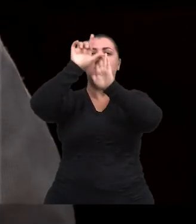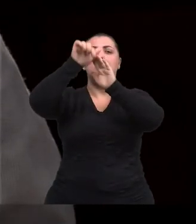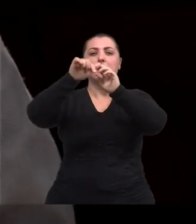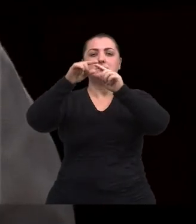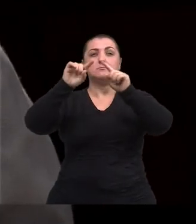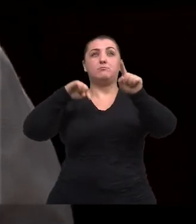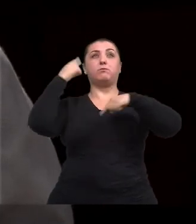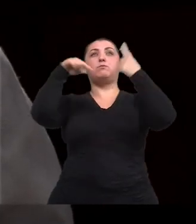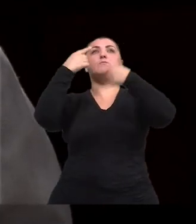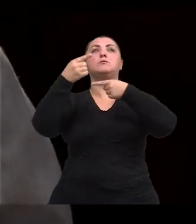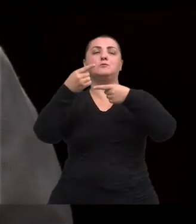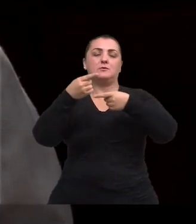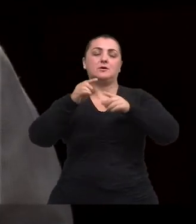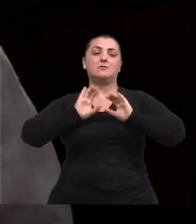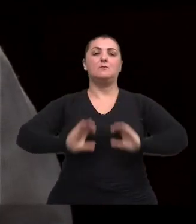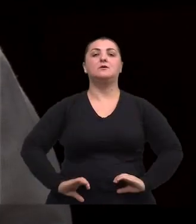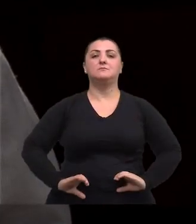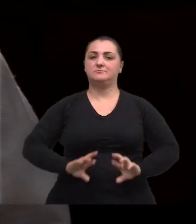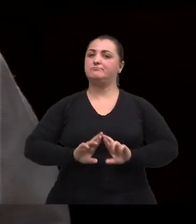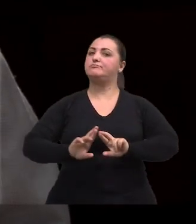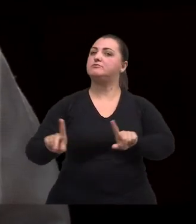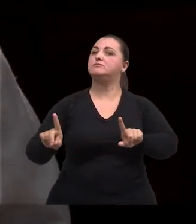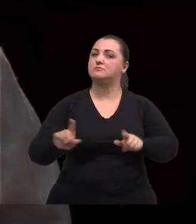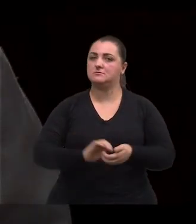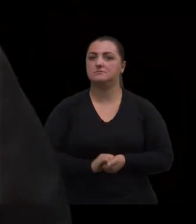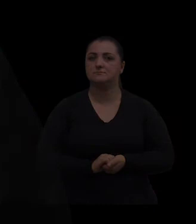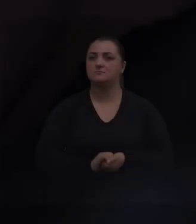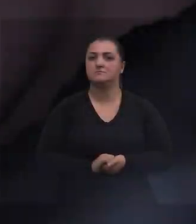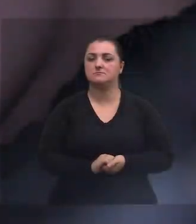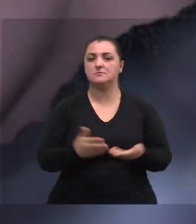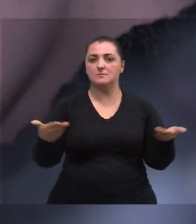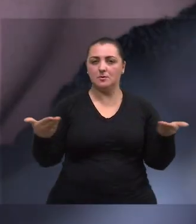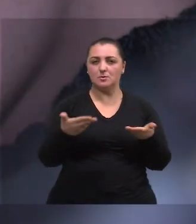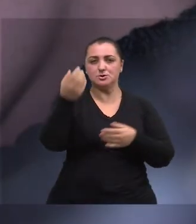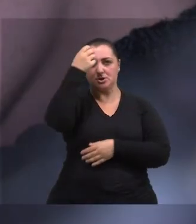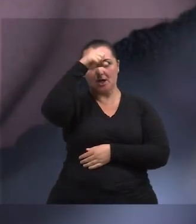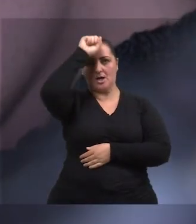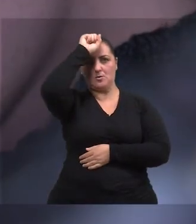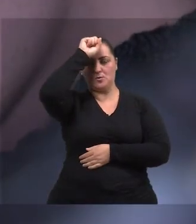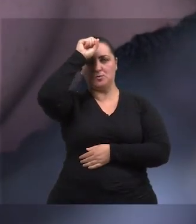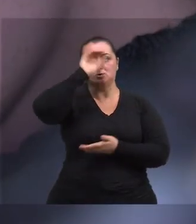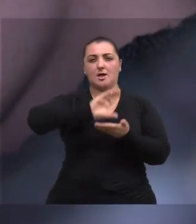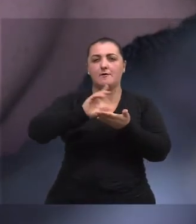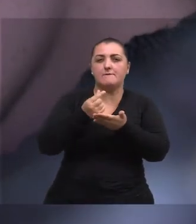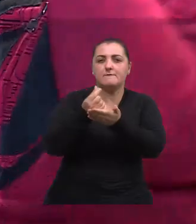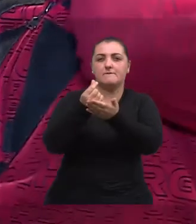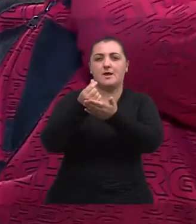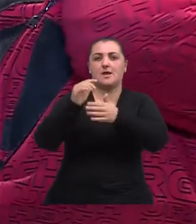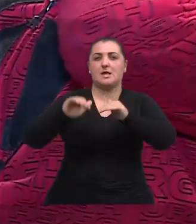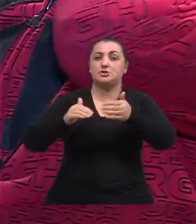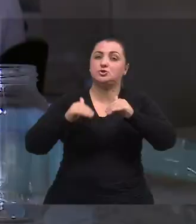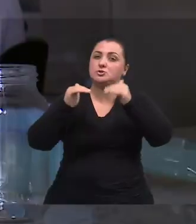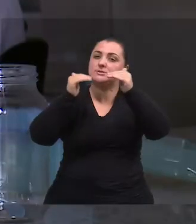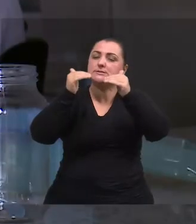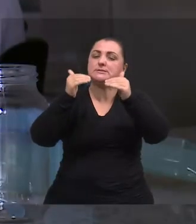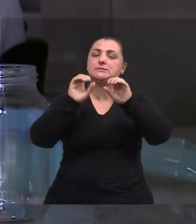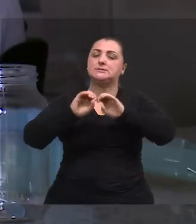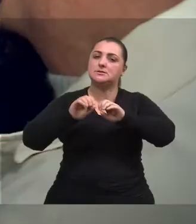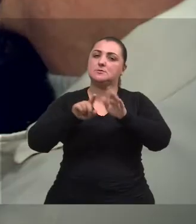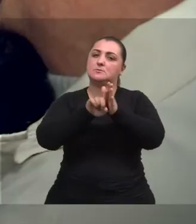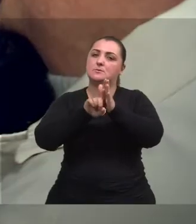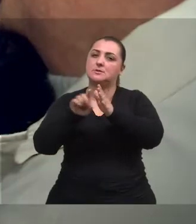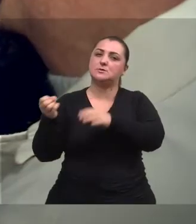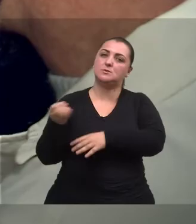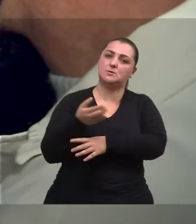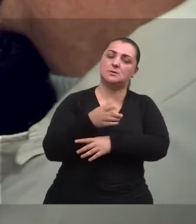conhecimento e depois em comportamento é bem diferente. Hoje, a UX investe em ensino, pesquisa